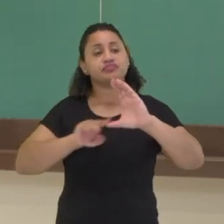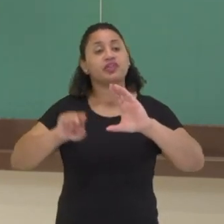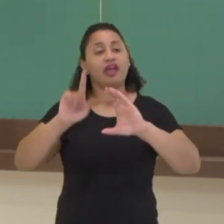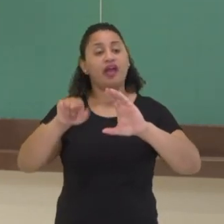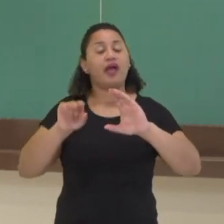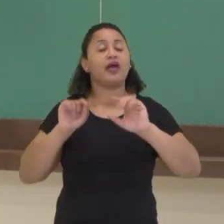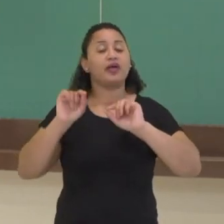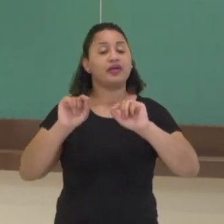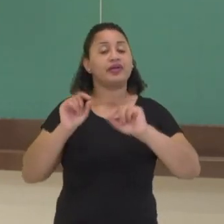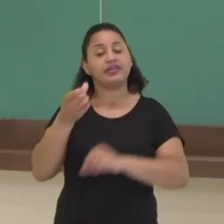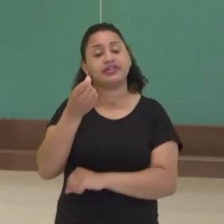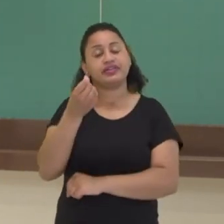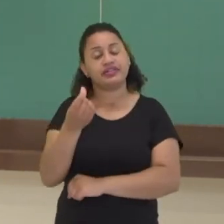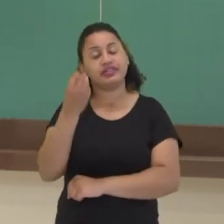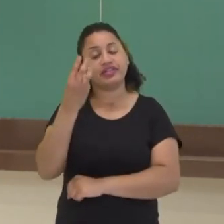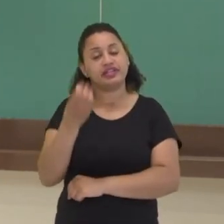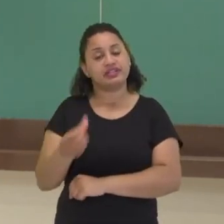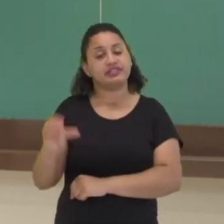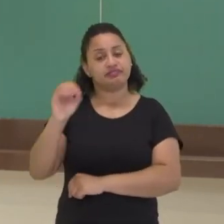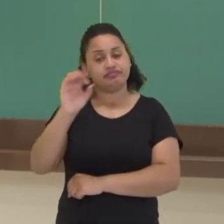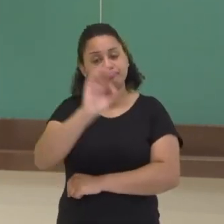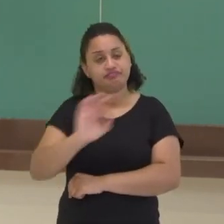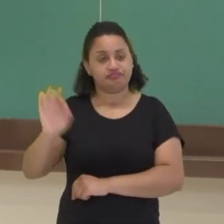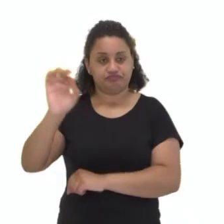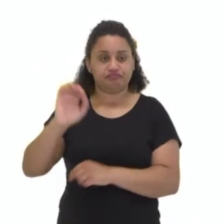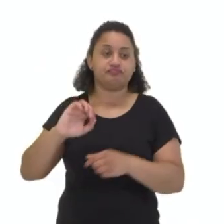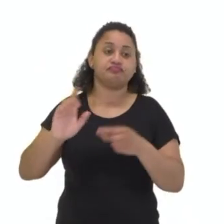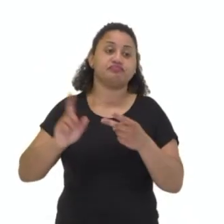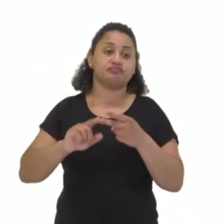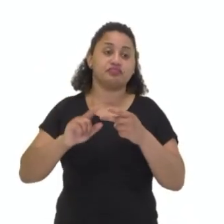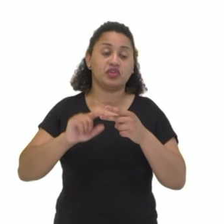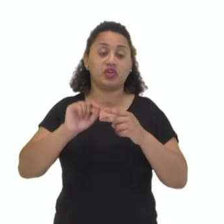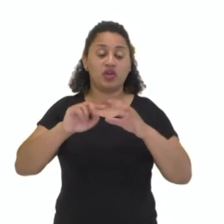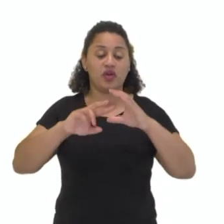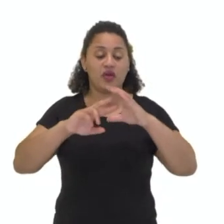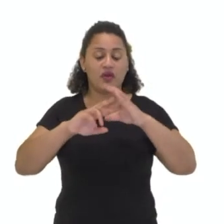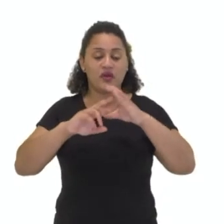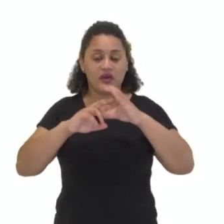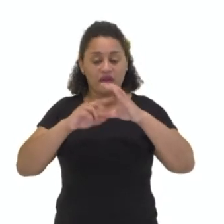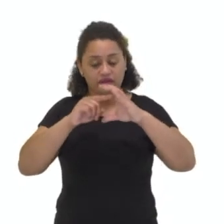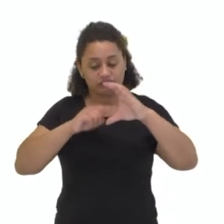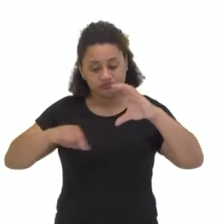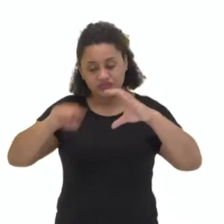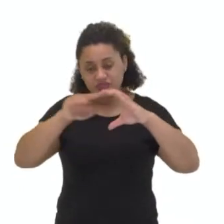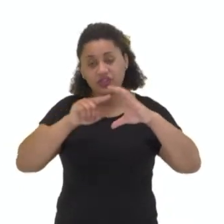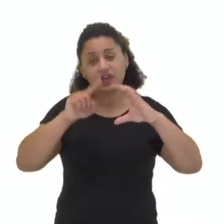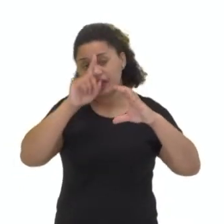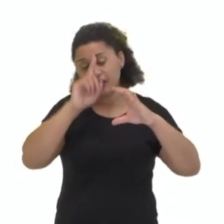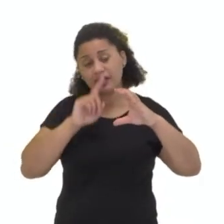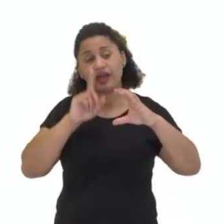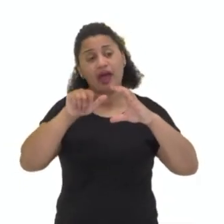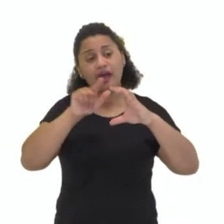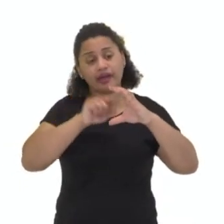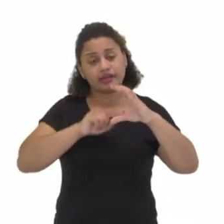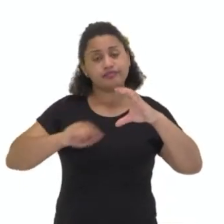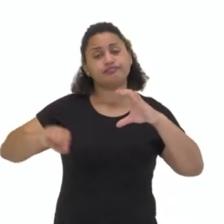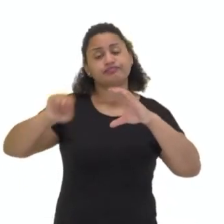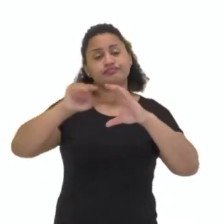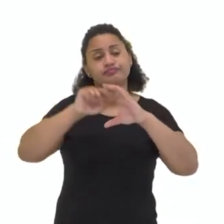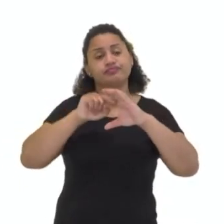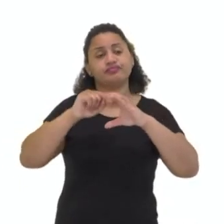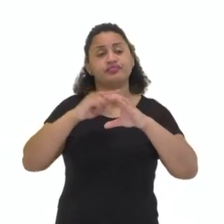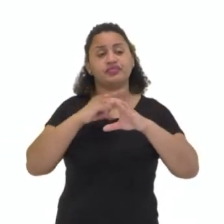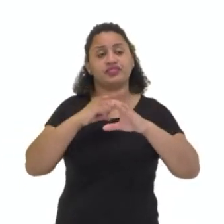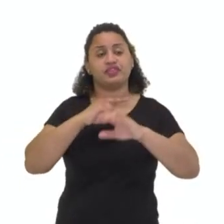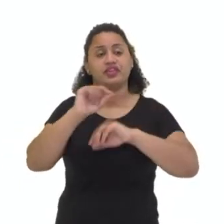corresponde a 360 graus. E a parte colorida de amarelo é um setor circular, que